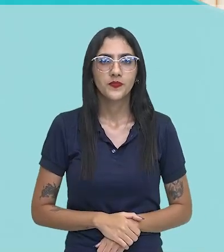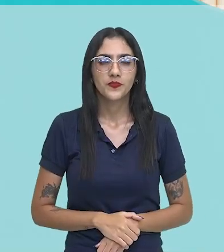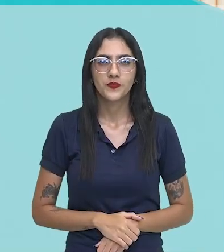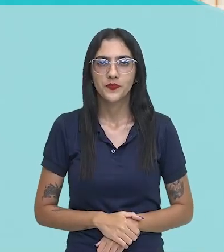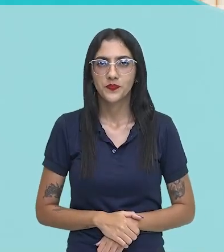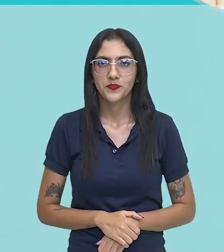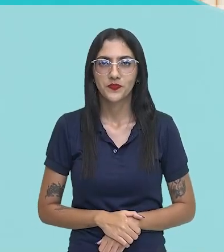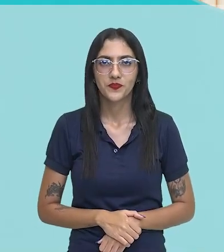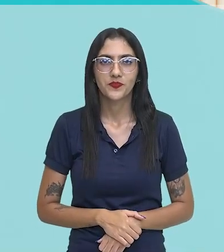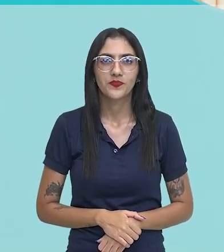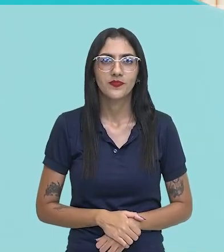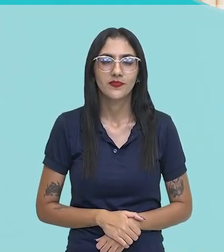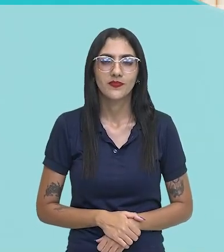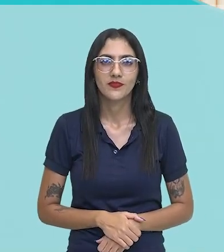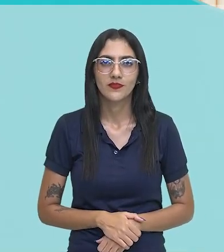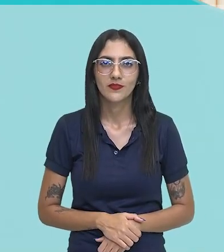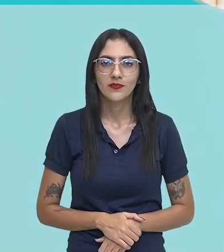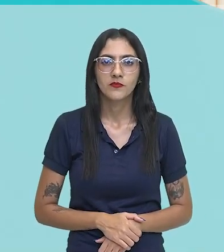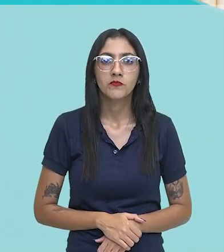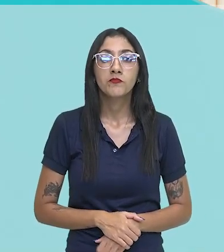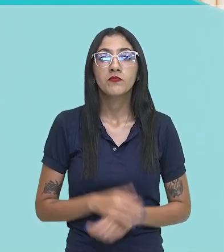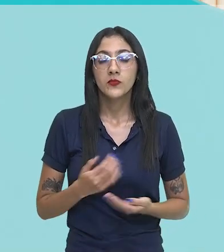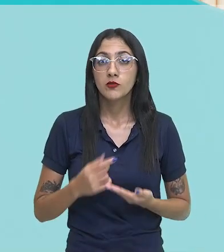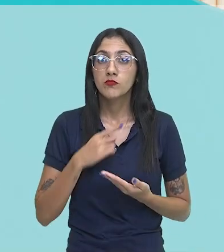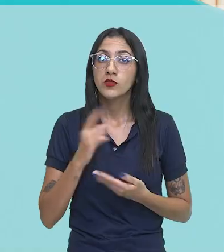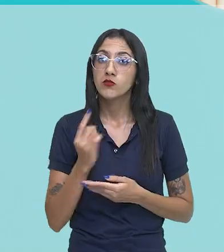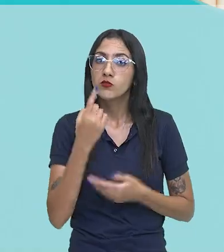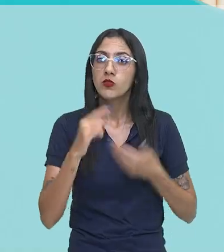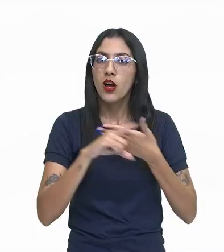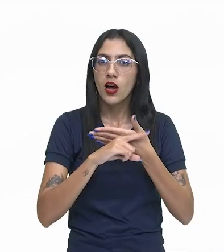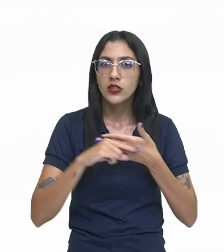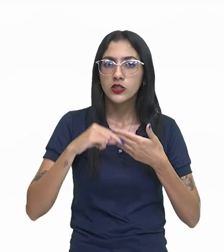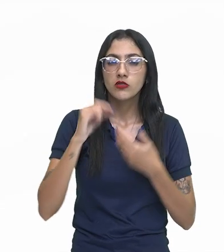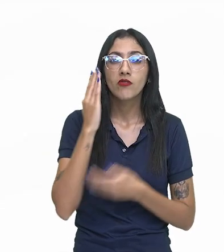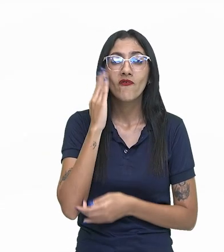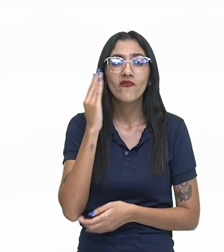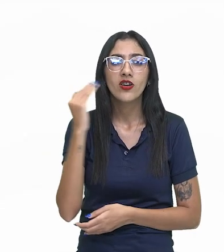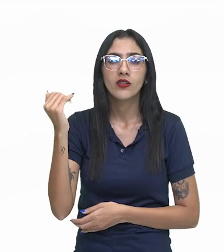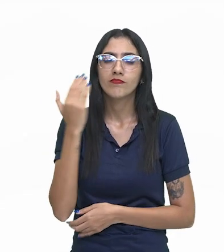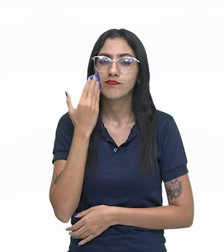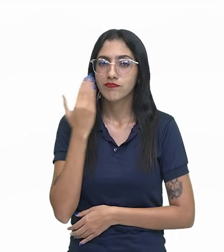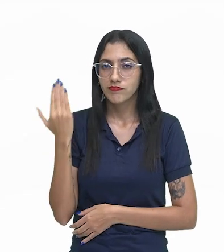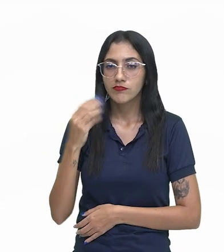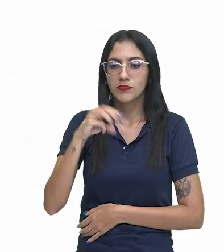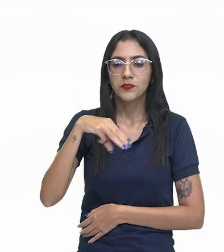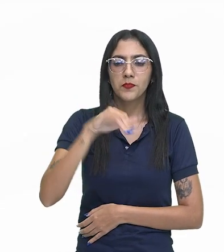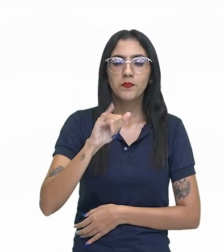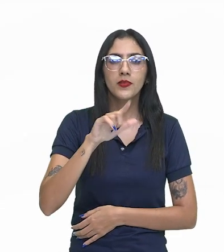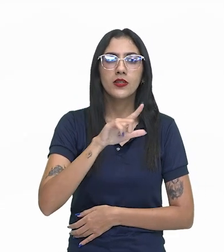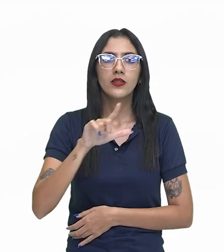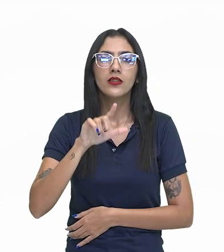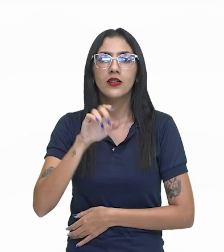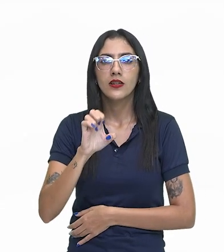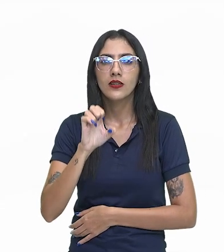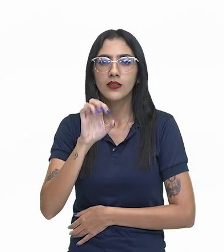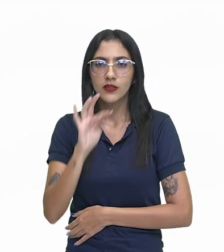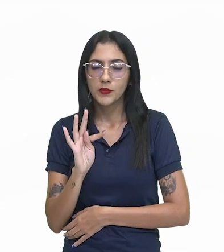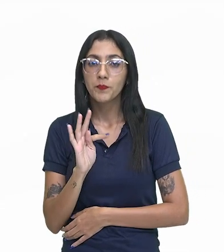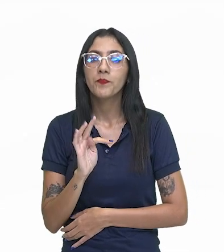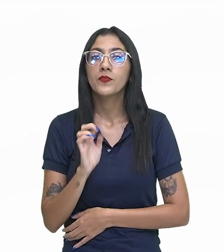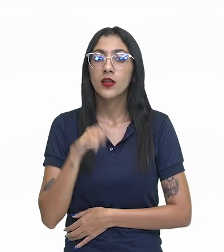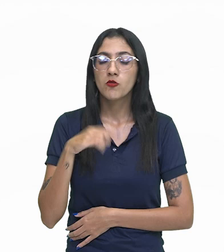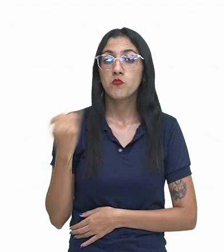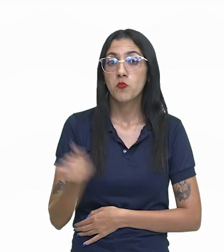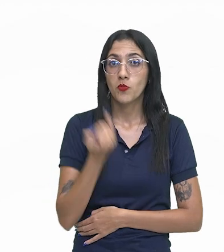E um dos artistas referência desse momento da história da arte foi Jean-François Millet. Ele também foi um importante